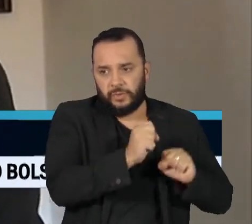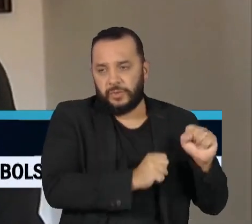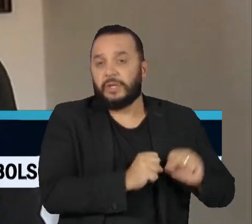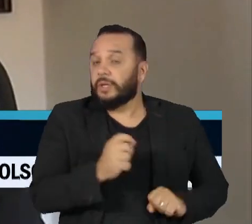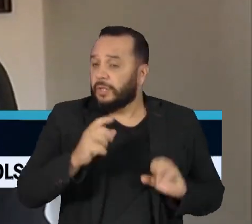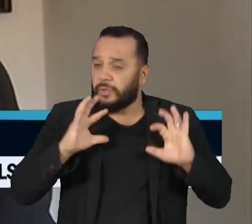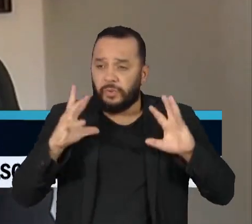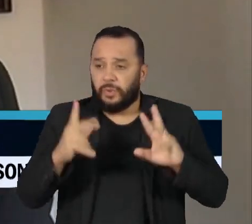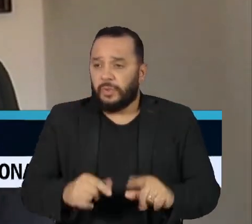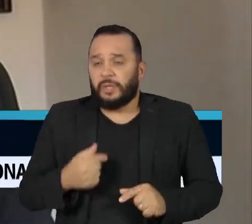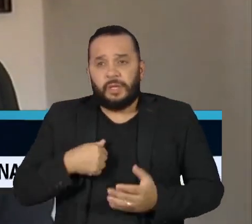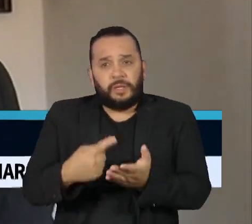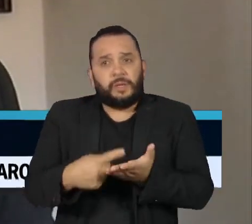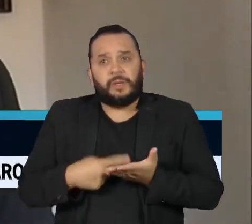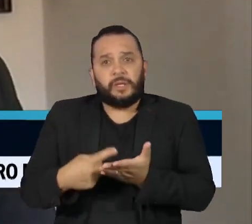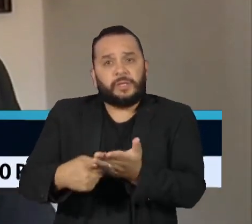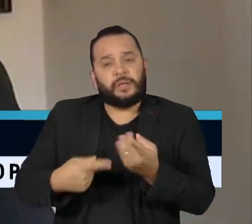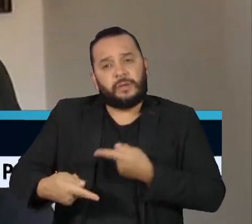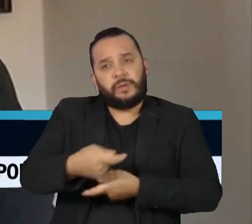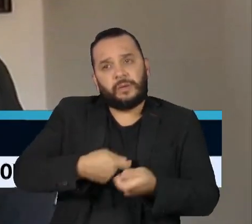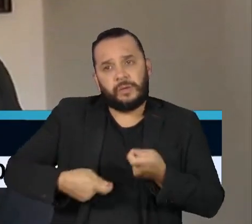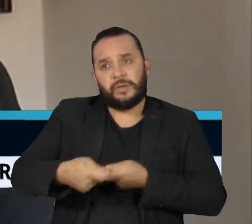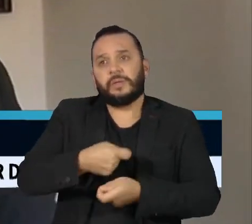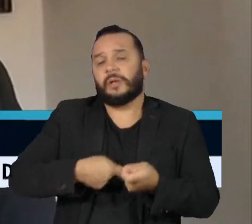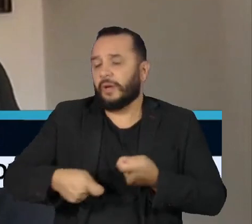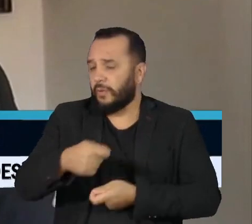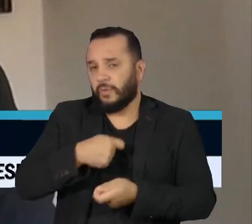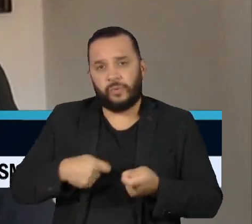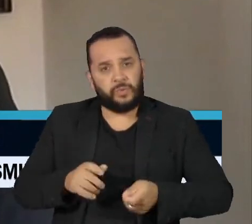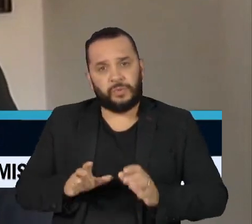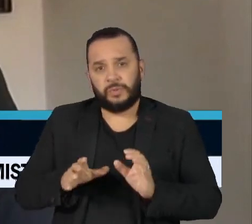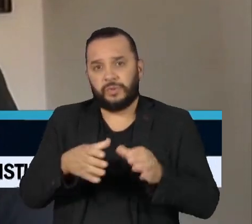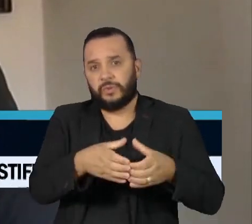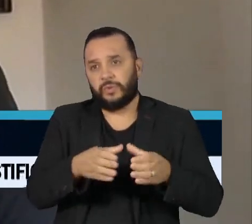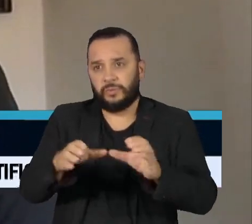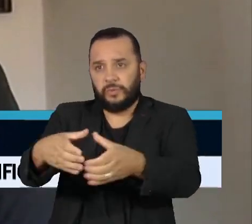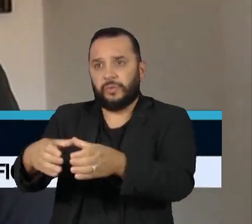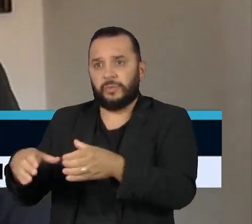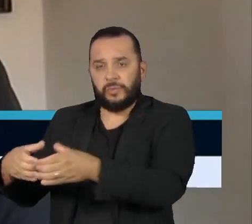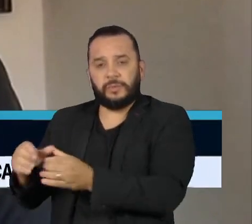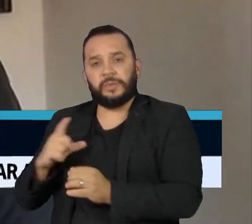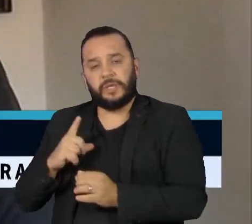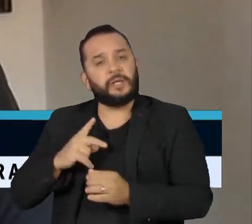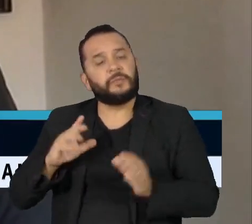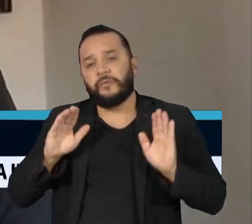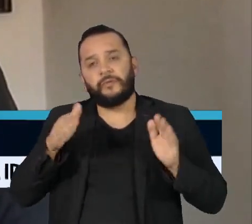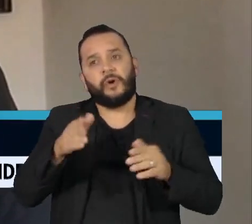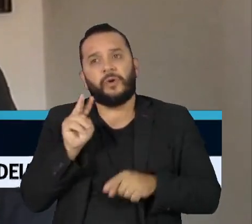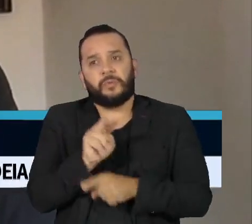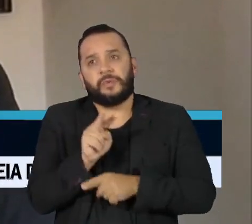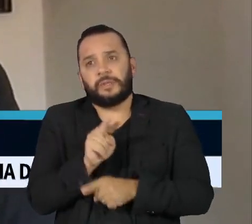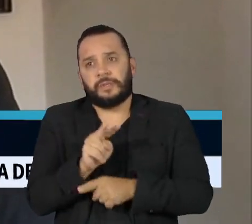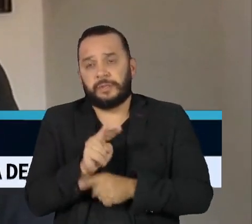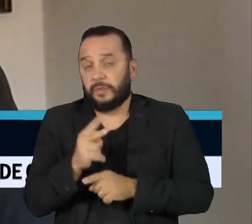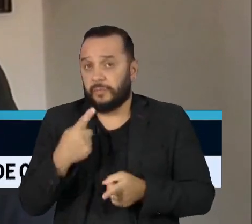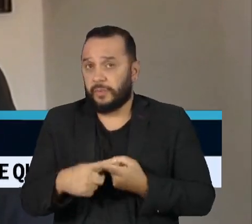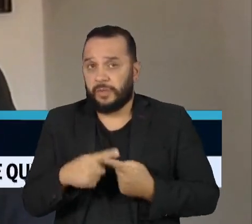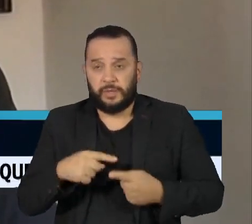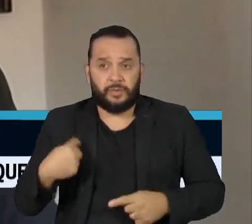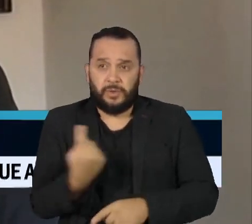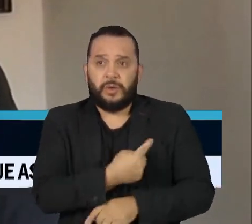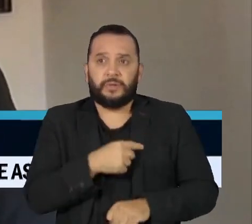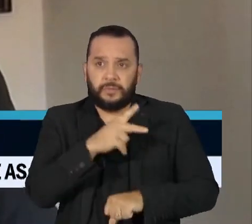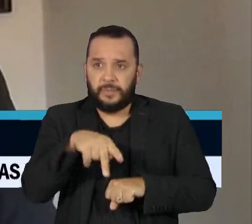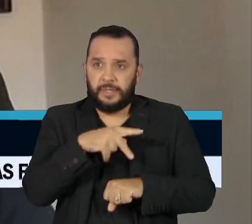desse bloco com outros blocos sempre tiveram um aspecto de protecionismo, porque os nossos países ainda